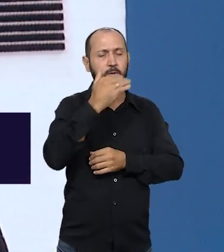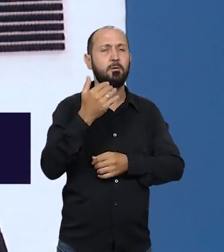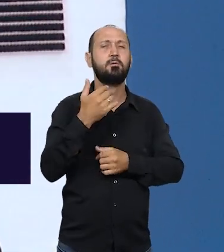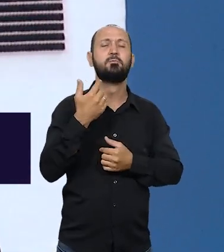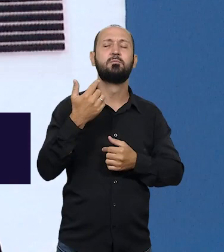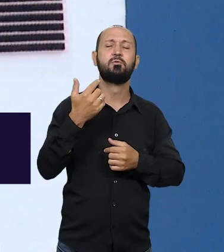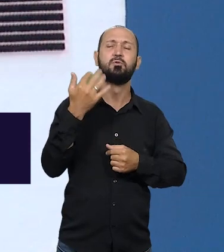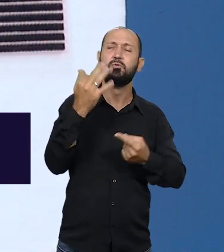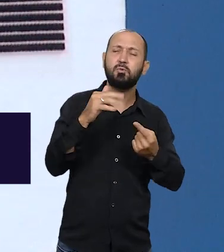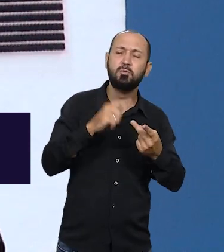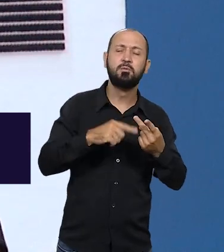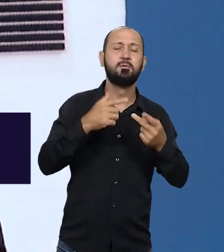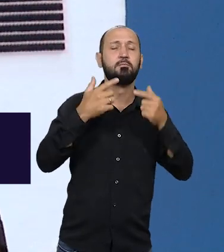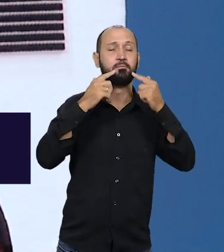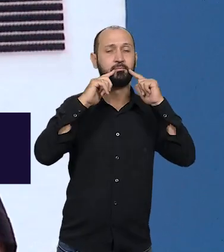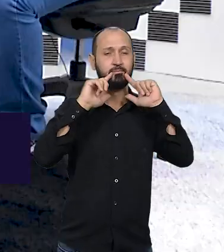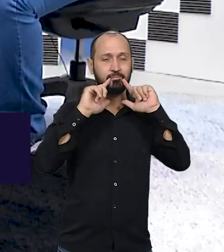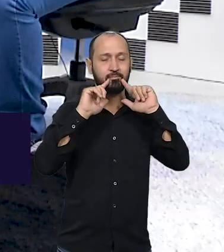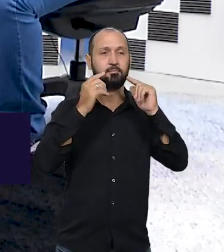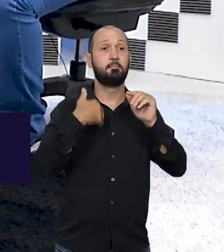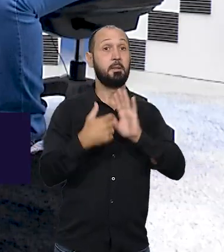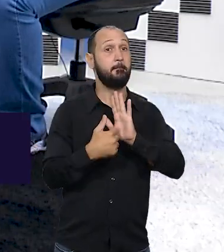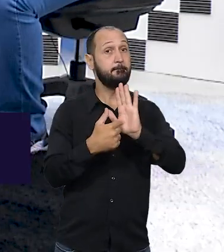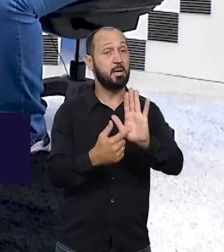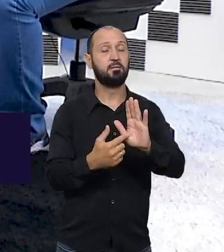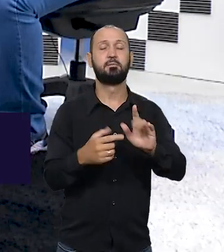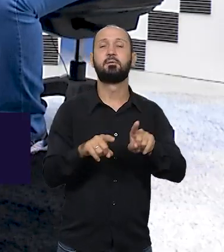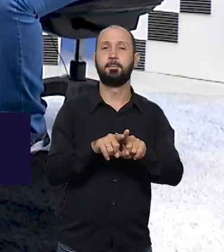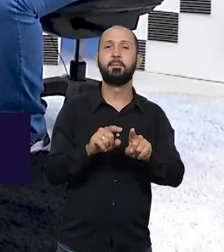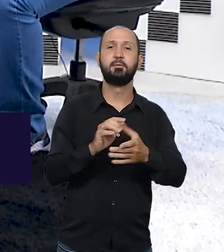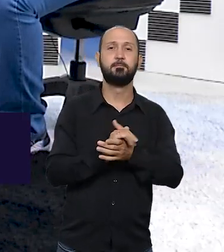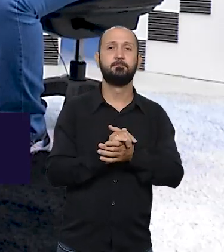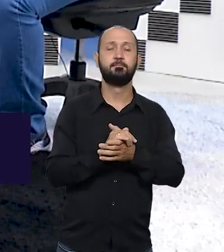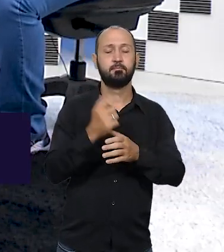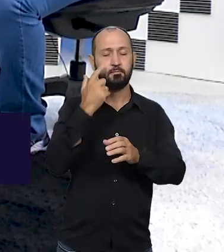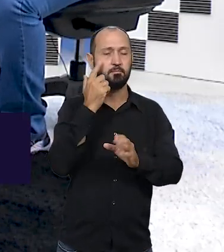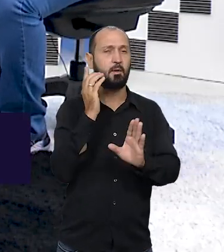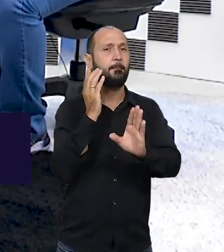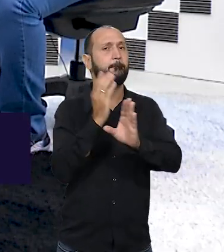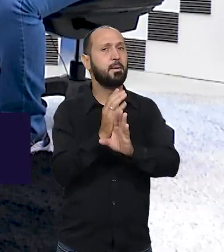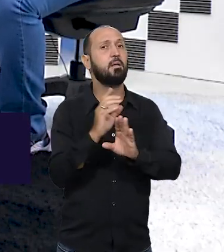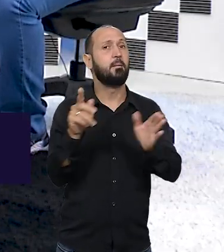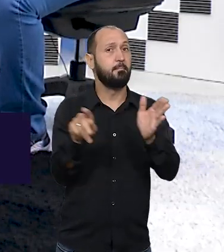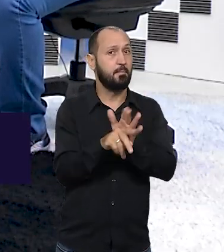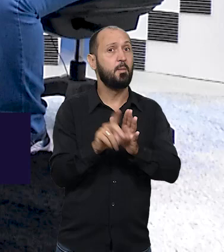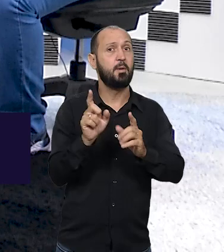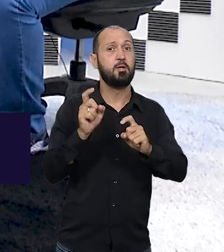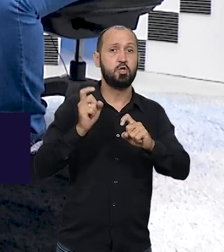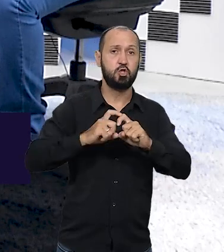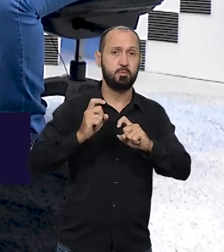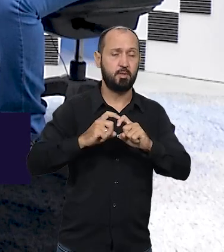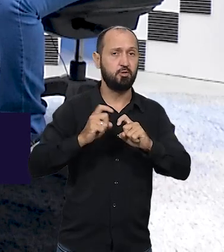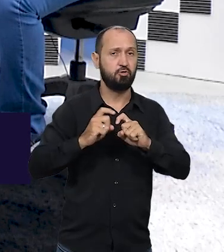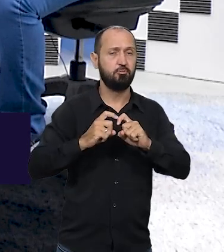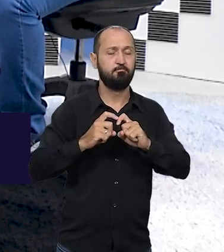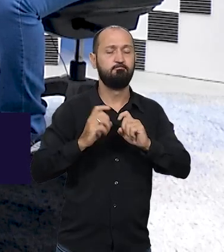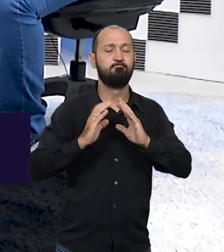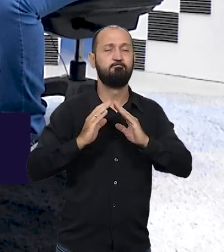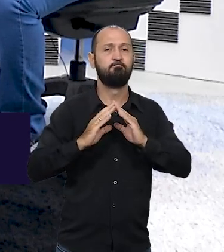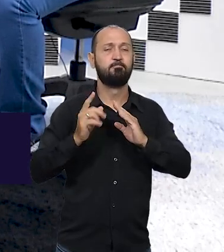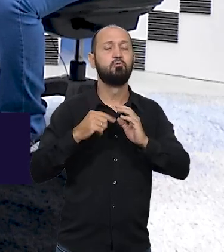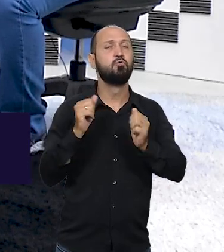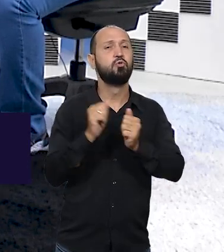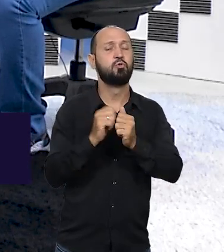de dor, uma carinha de desânimo, para ele poder também se manifestar. Então a gente fechou o diagnóstico dele, porque é clínico, né?